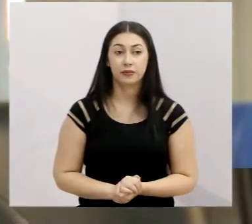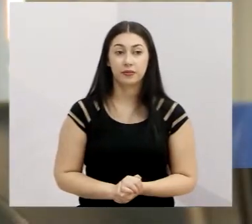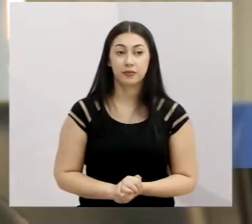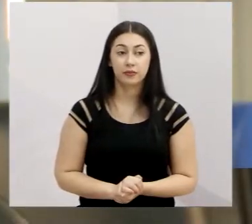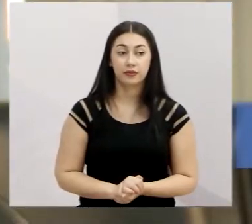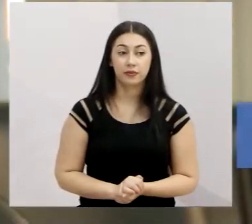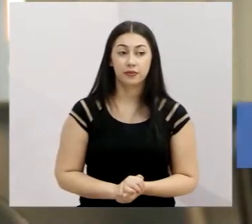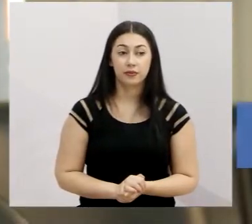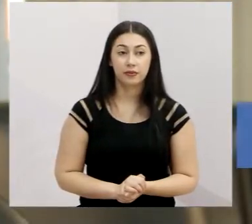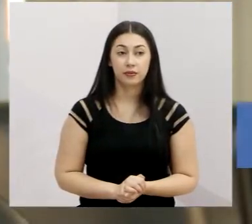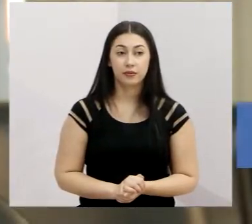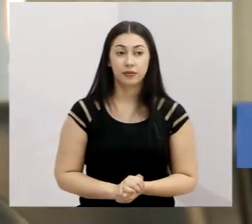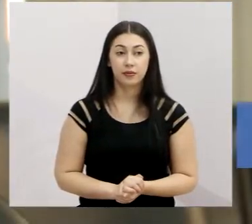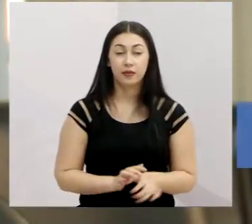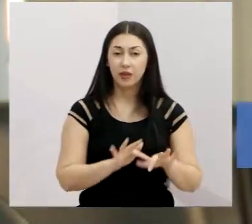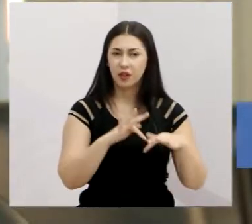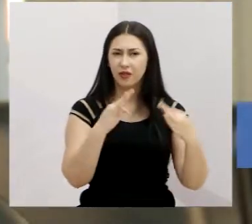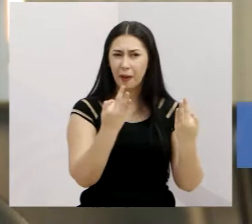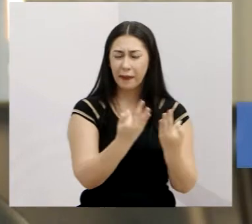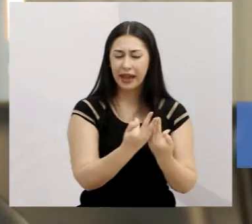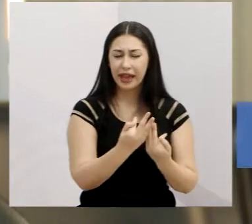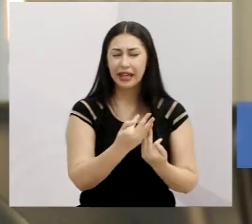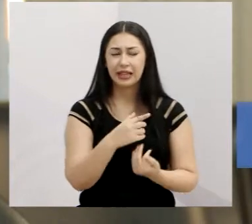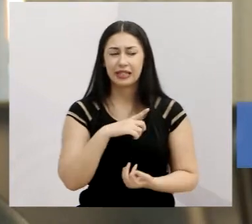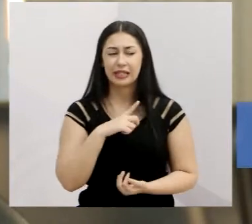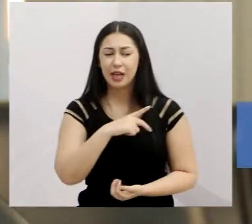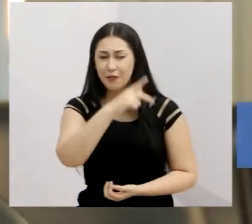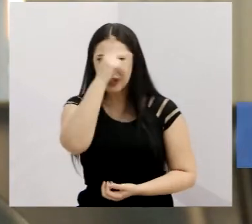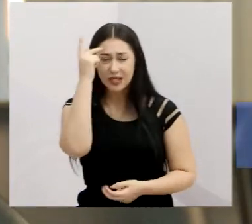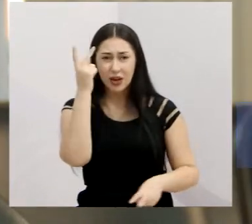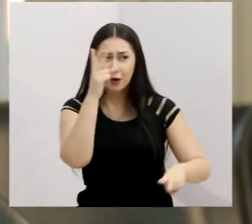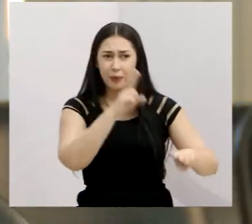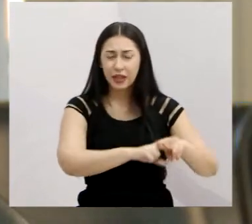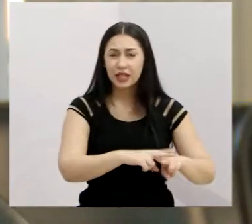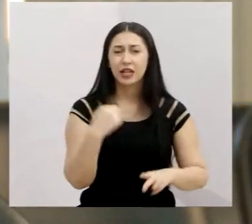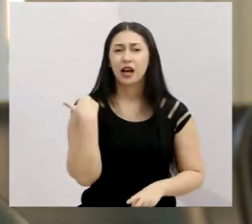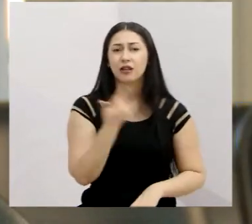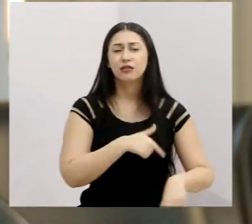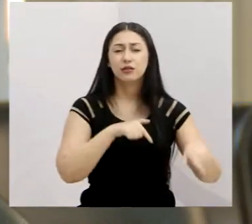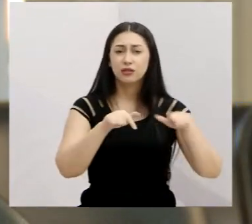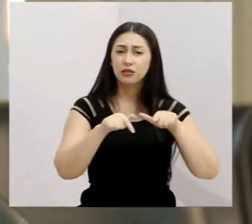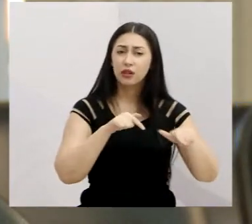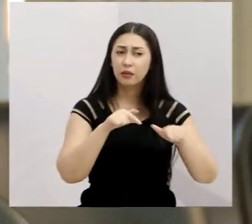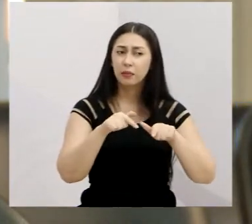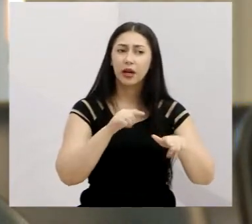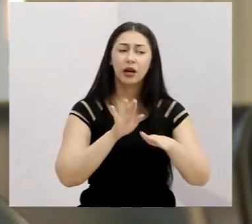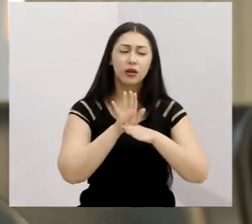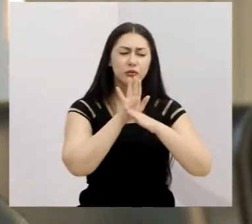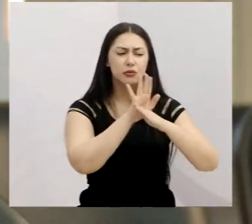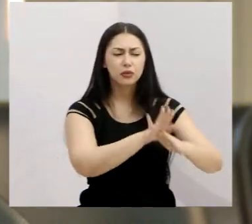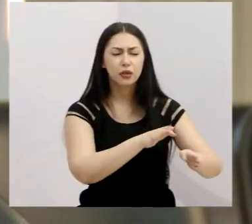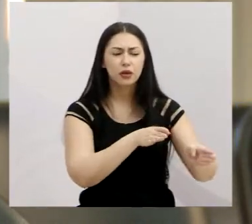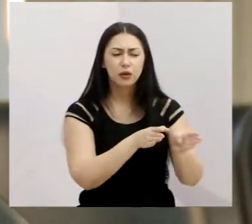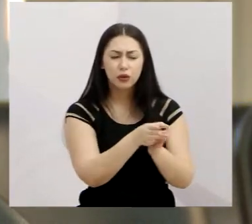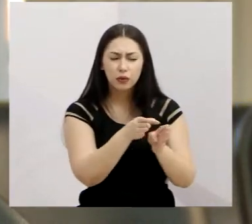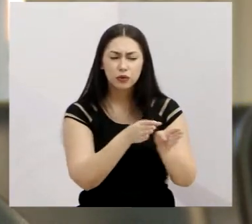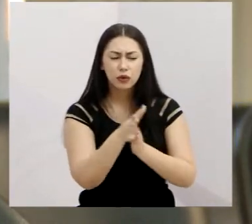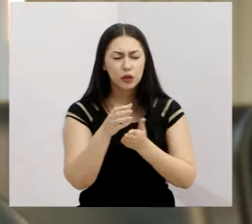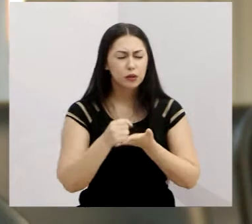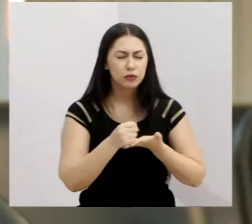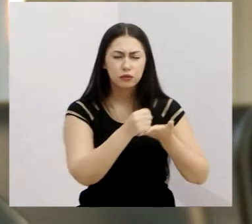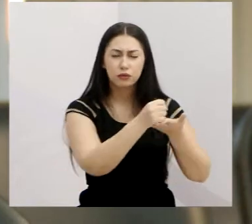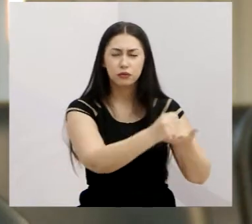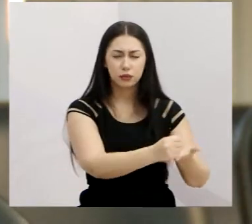Essas mulheres são as mulheres de o horário só faz um trabalho indo dando assistência para ela dando